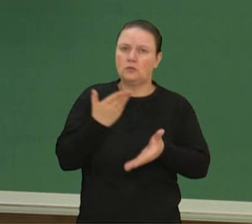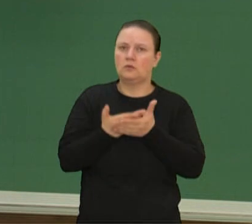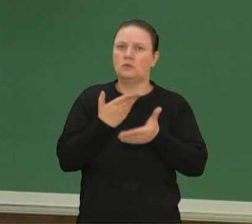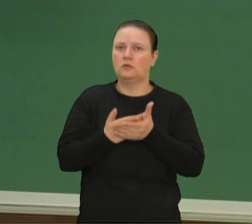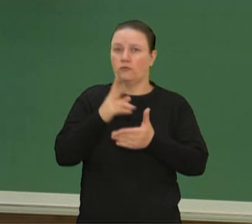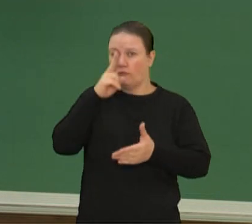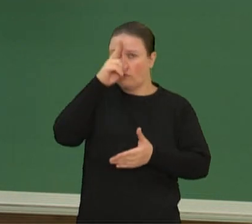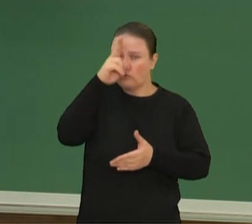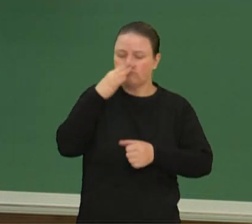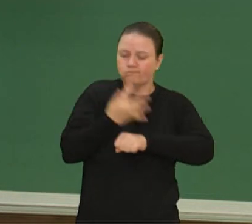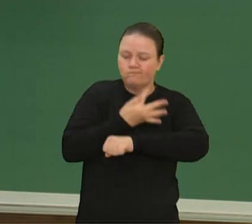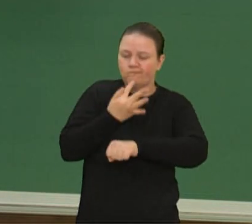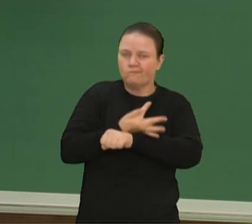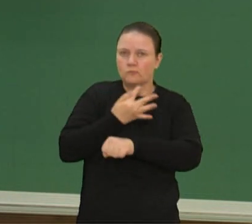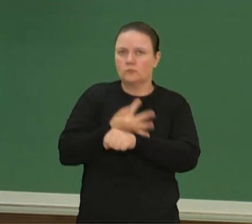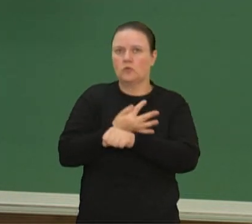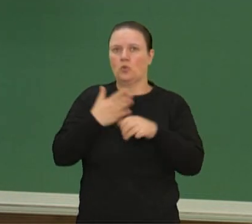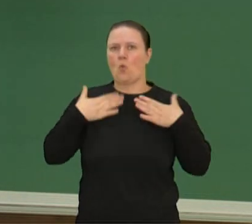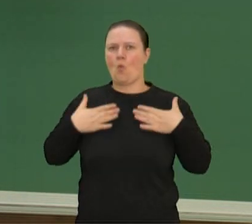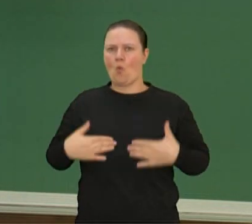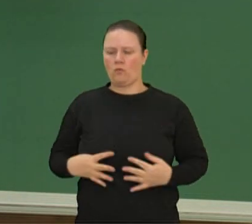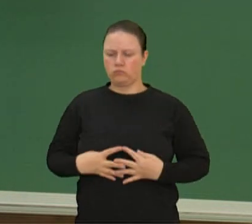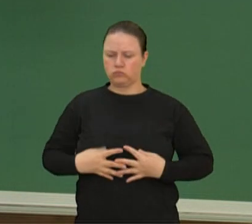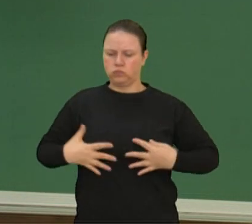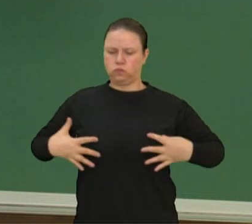força, resistência e potência muscular.